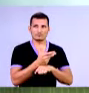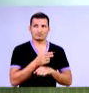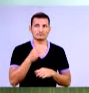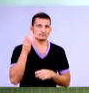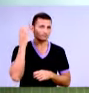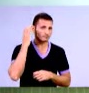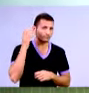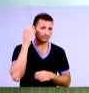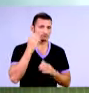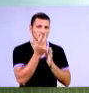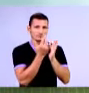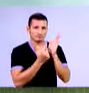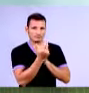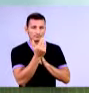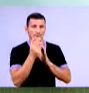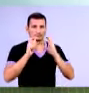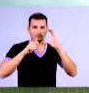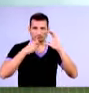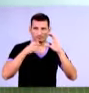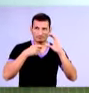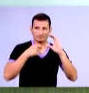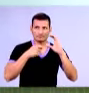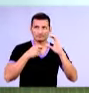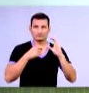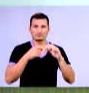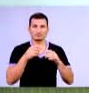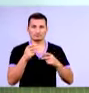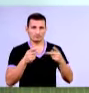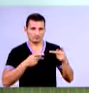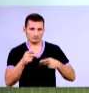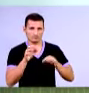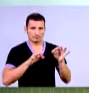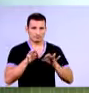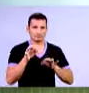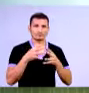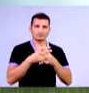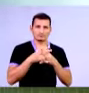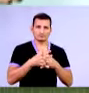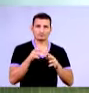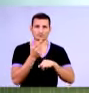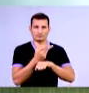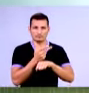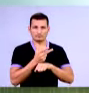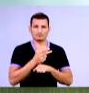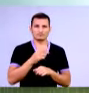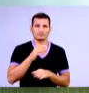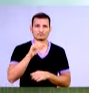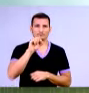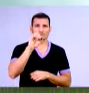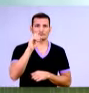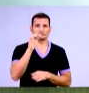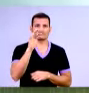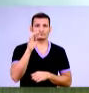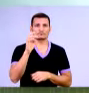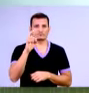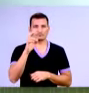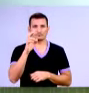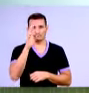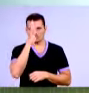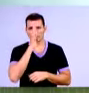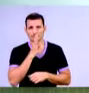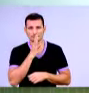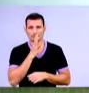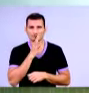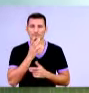Som, imagem, vídeo, para a construção de projetos complexos aí de multimídia. O software livre, ele suporta isso, como vocês